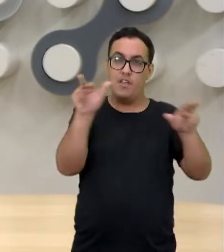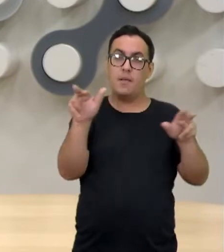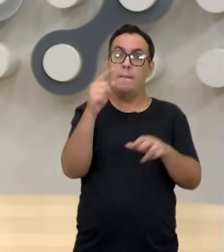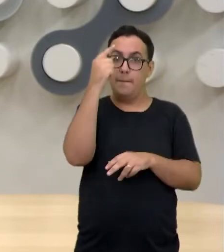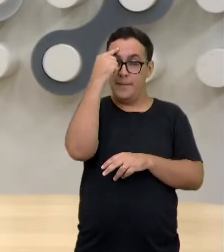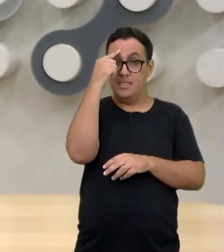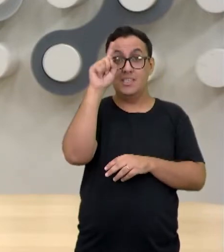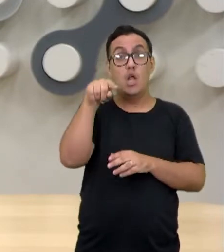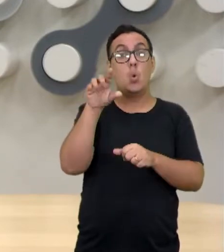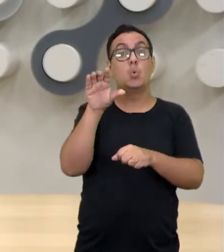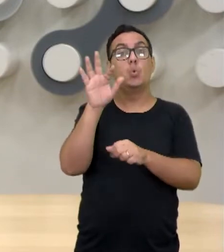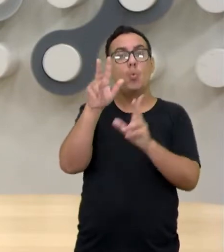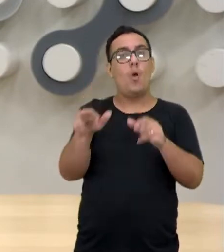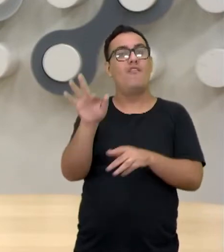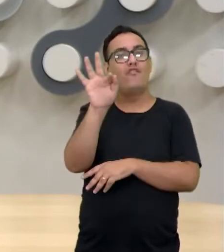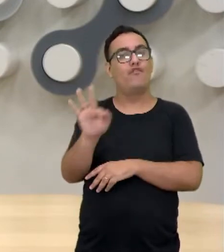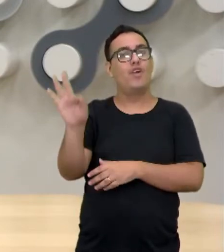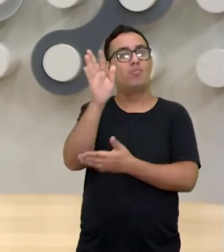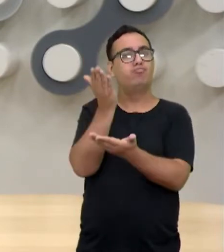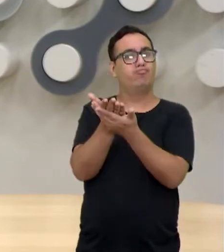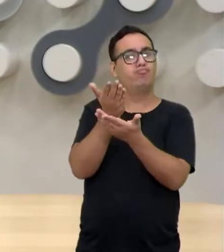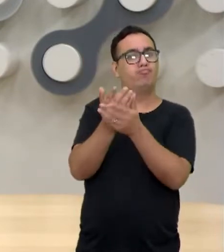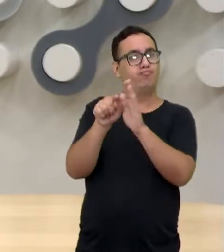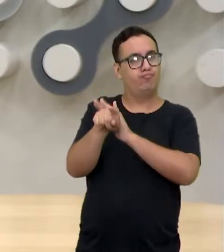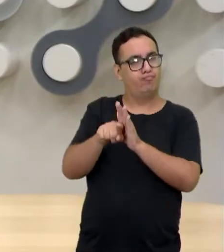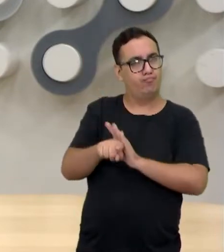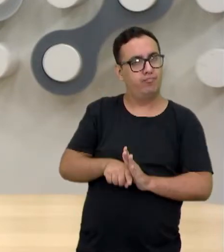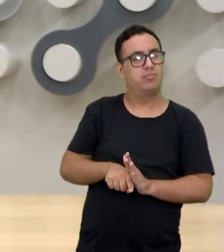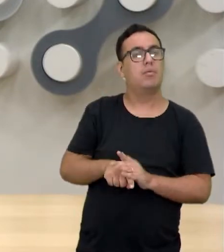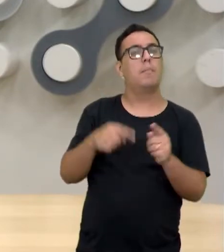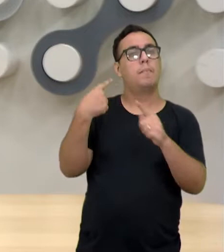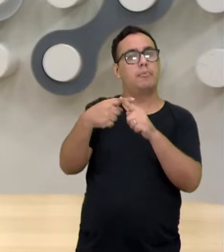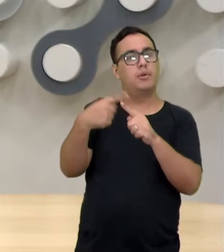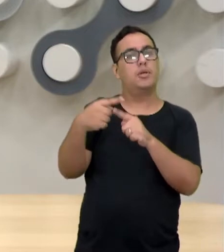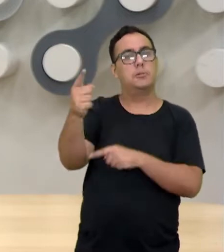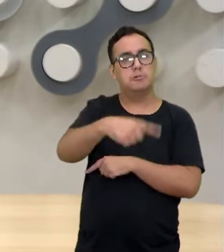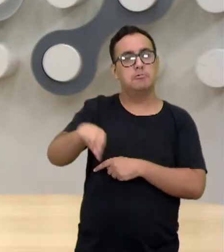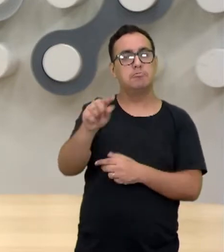pesquisa acadêmica. Isso porque a gente consegue